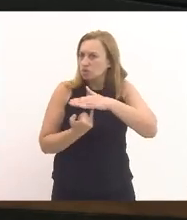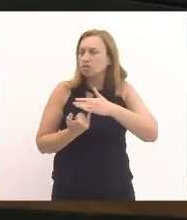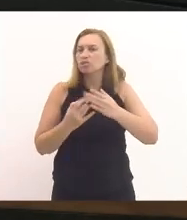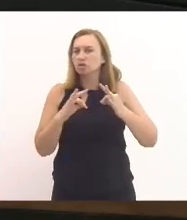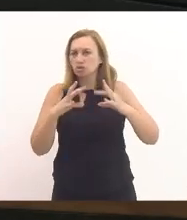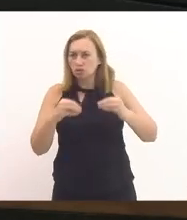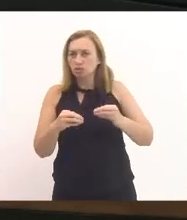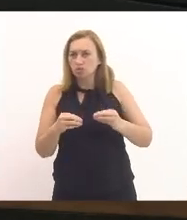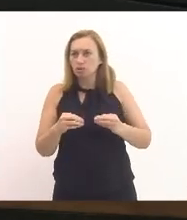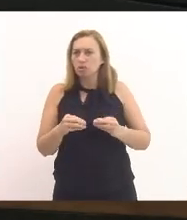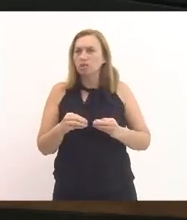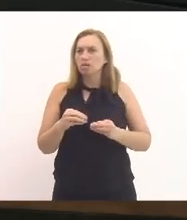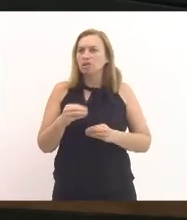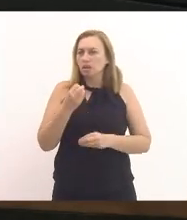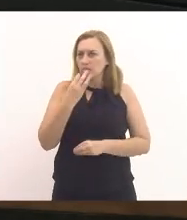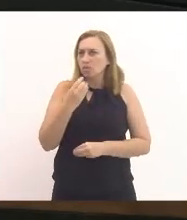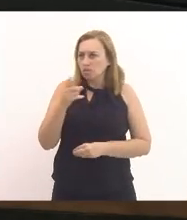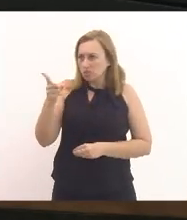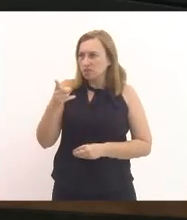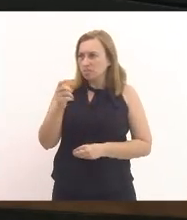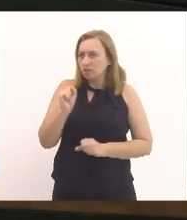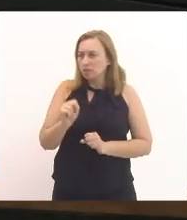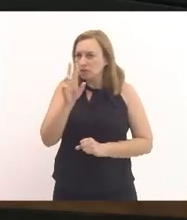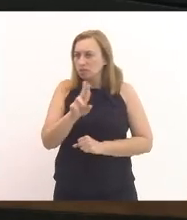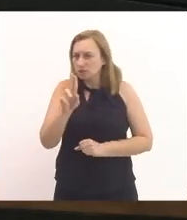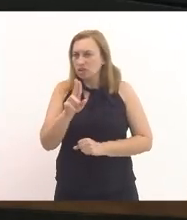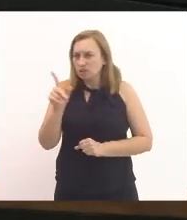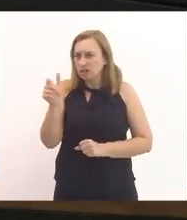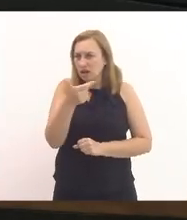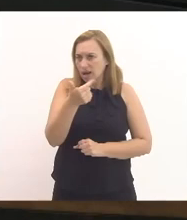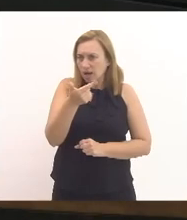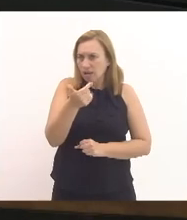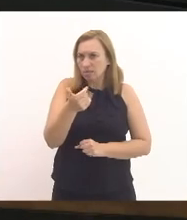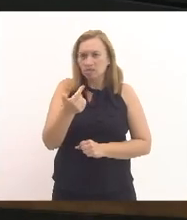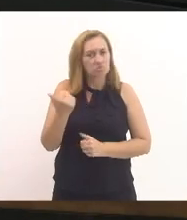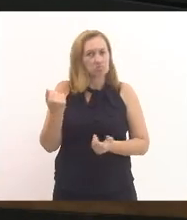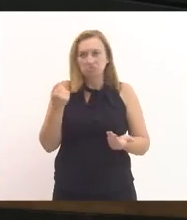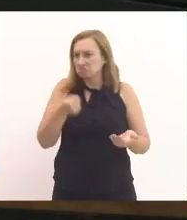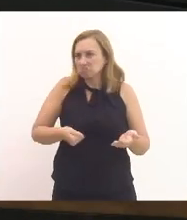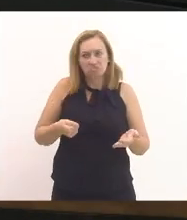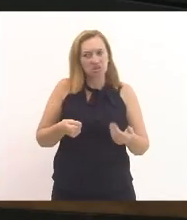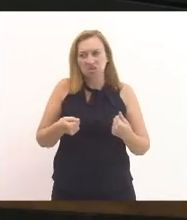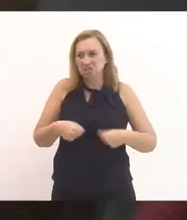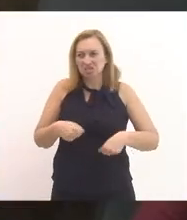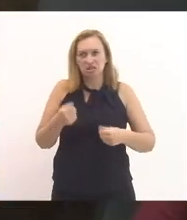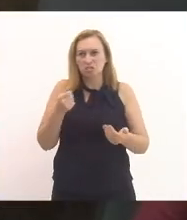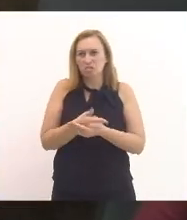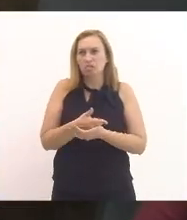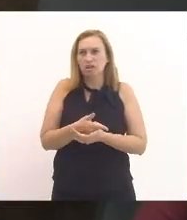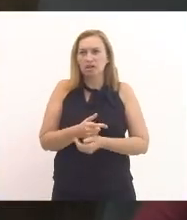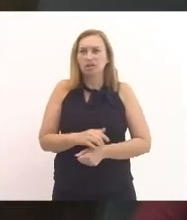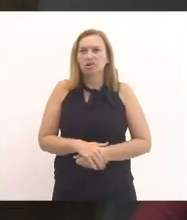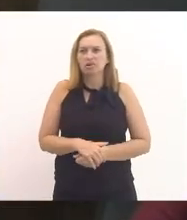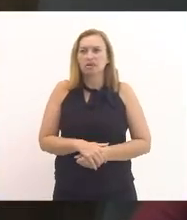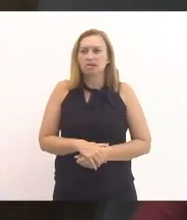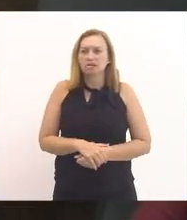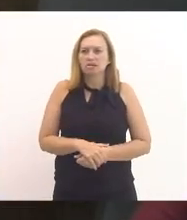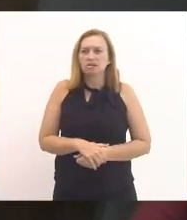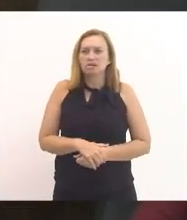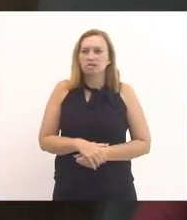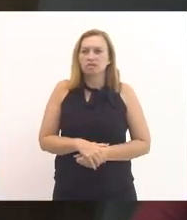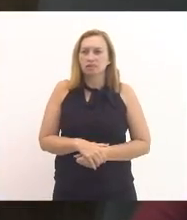tal negócio legal para caramba você vai poder levar a arma não vai precisar comprar Ah entendeu